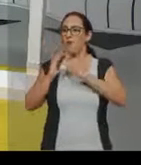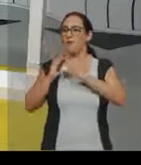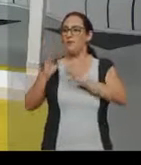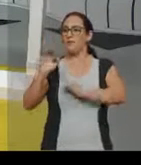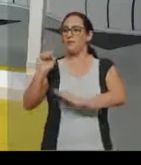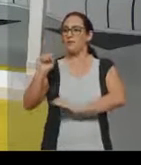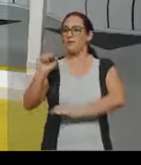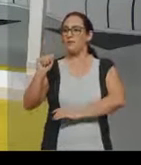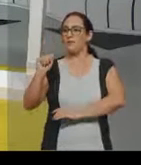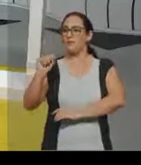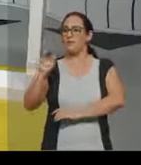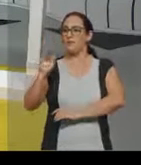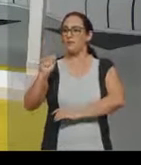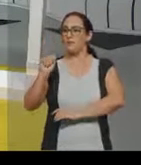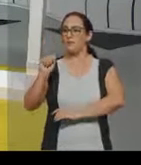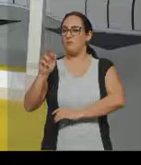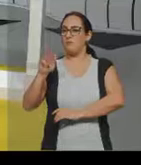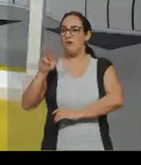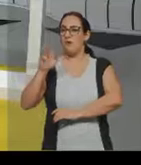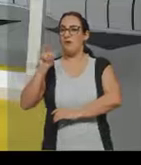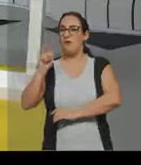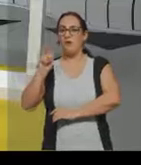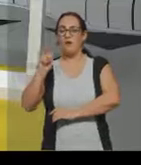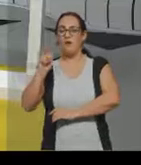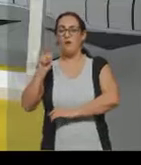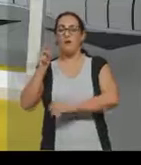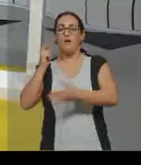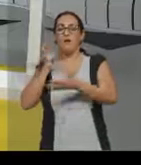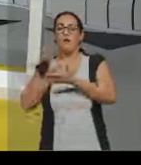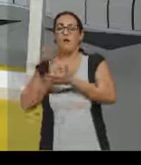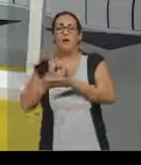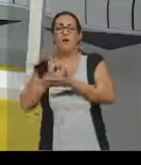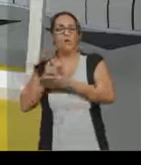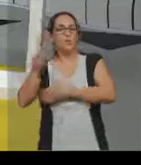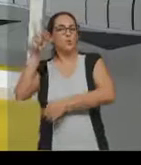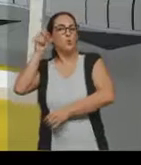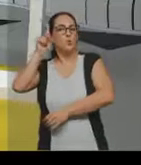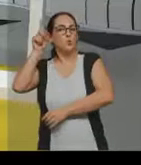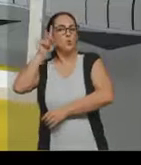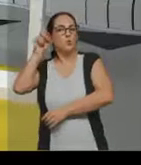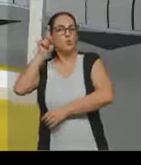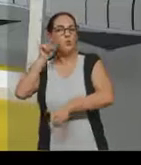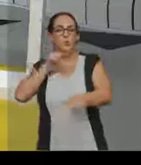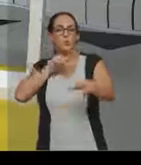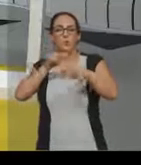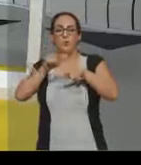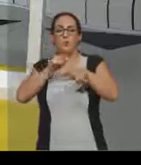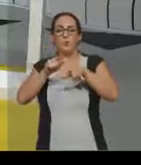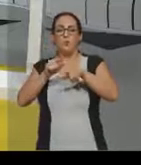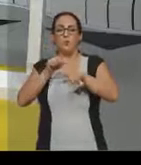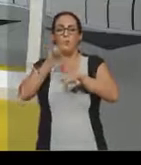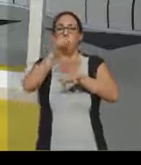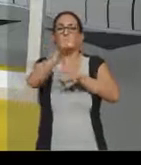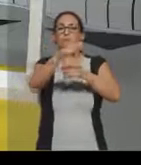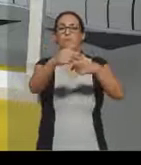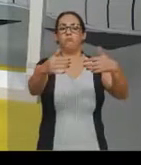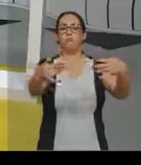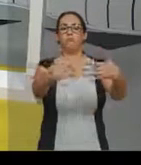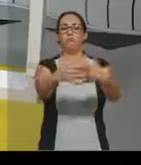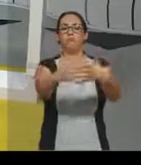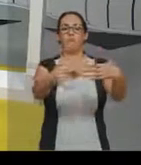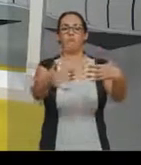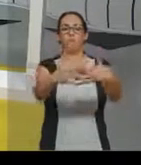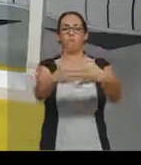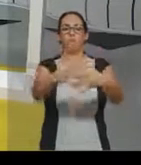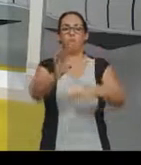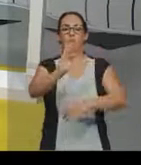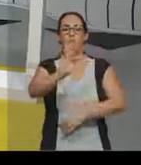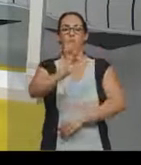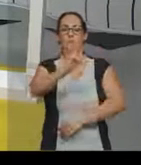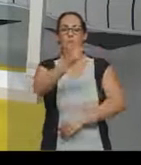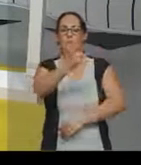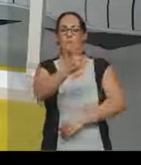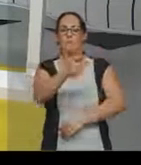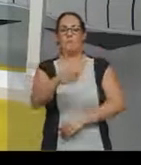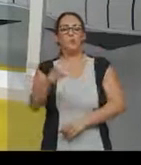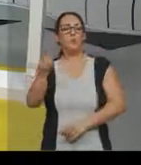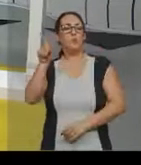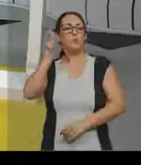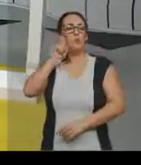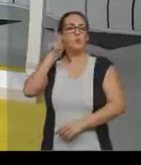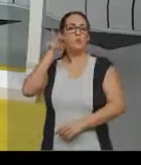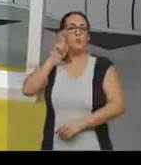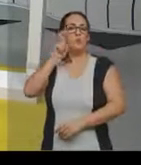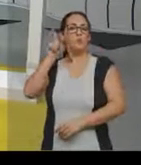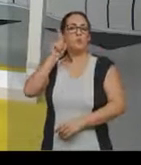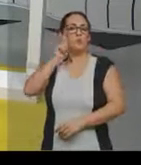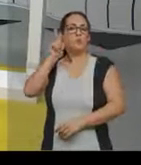trabalha todos os dias no centro de BH. Então, pela manhã, essa pessoa sai de Sabará e vai todo dia